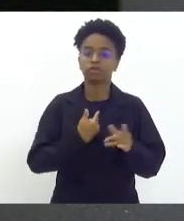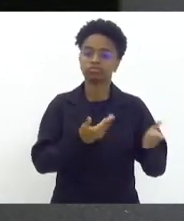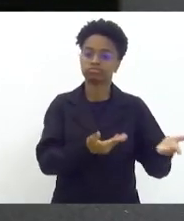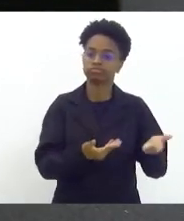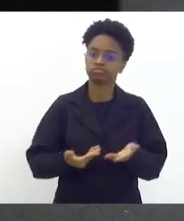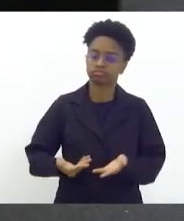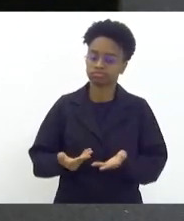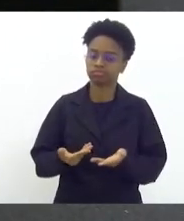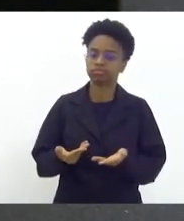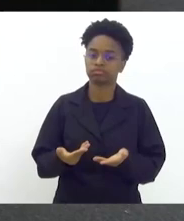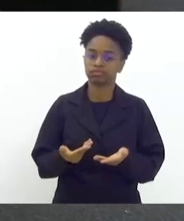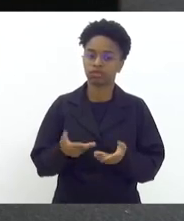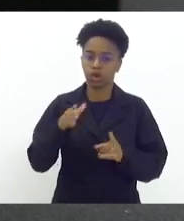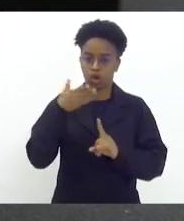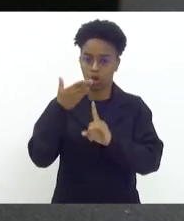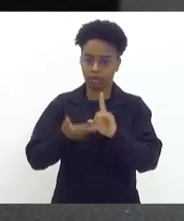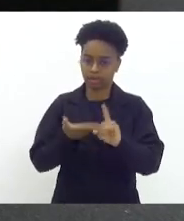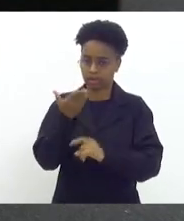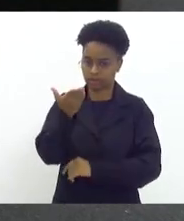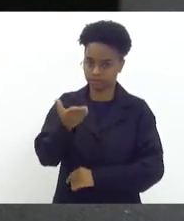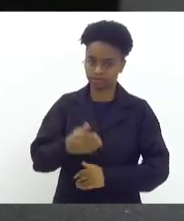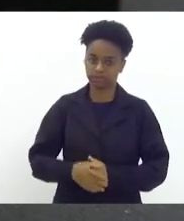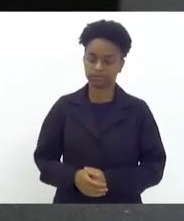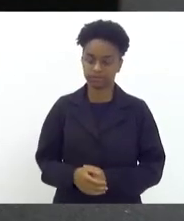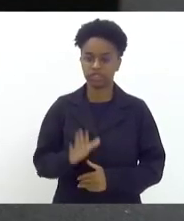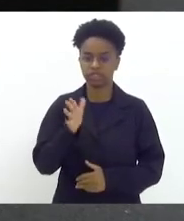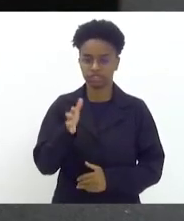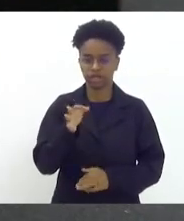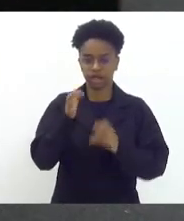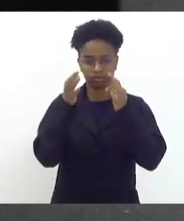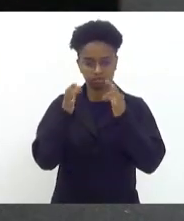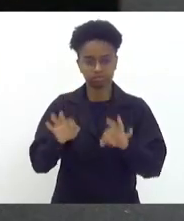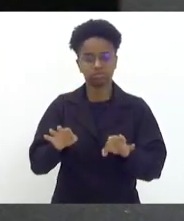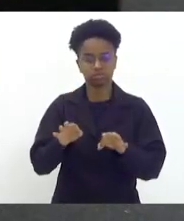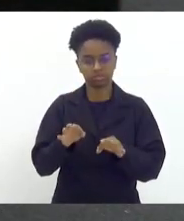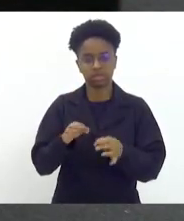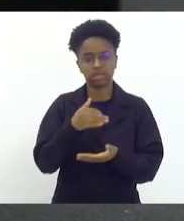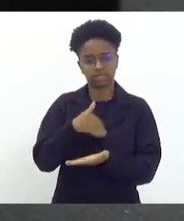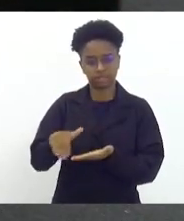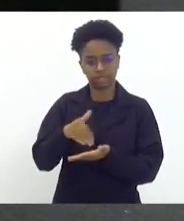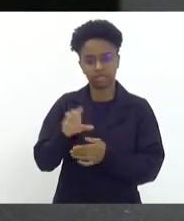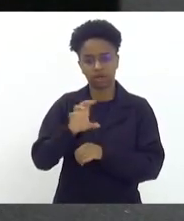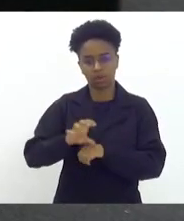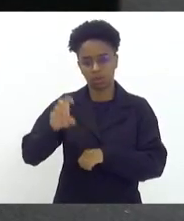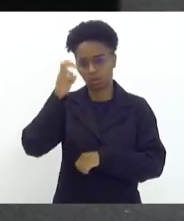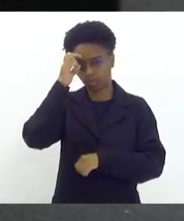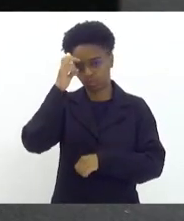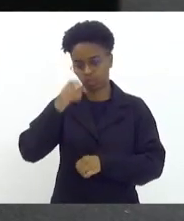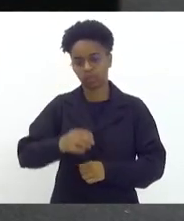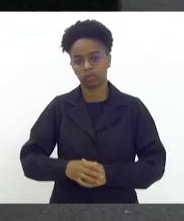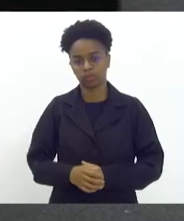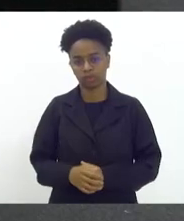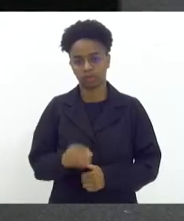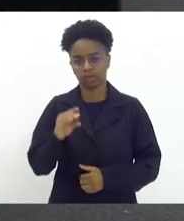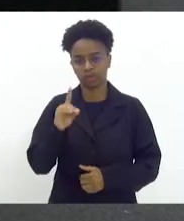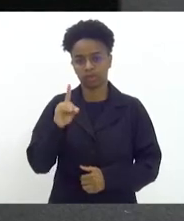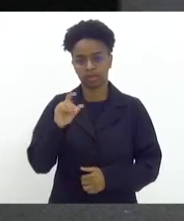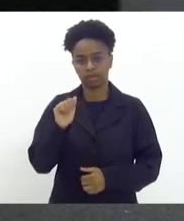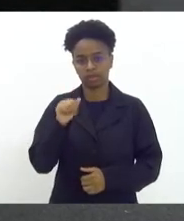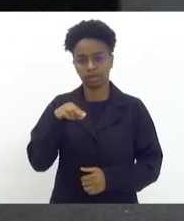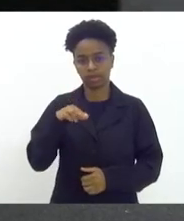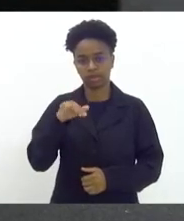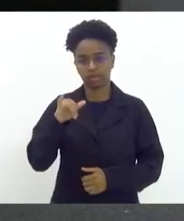sua homenagem já está confirmado a secretária de Cultura Daniele